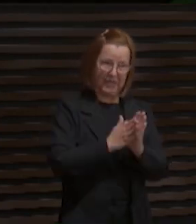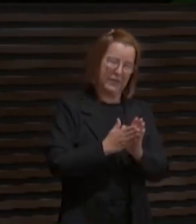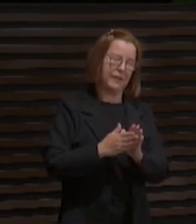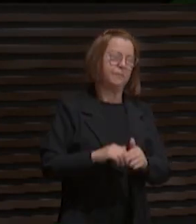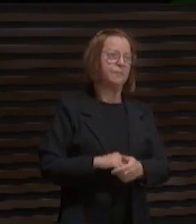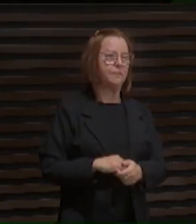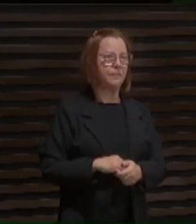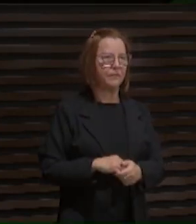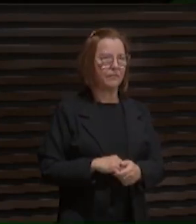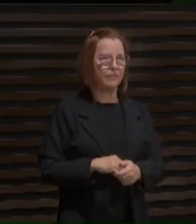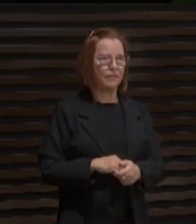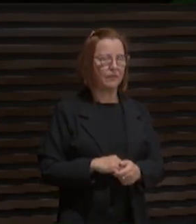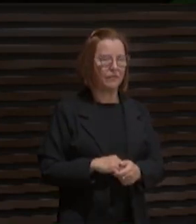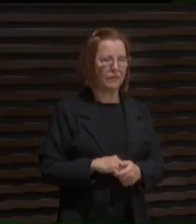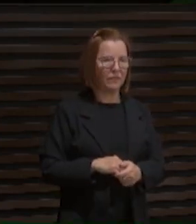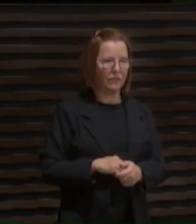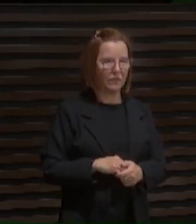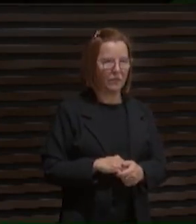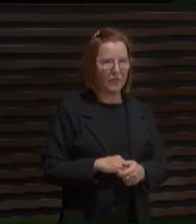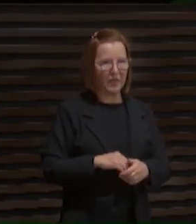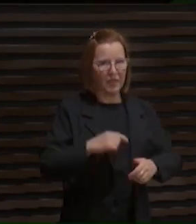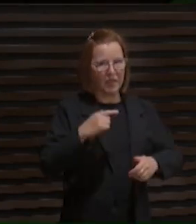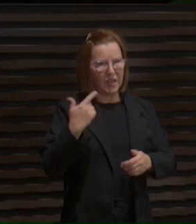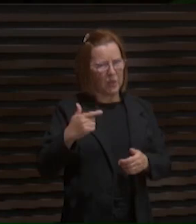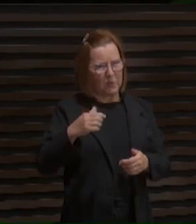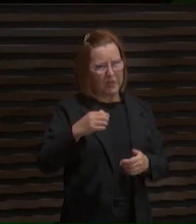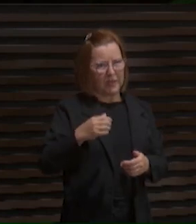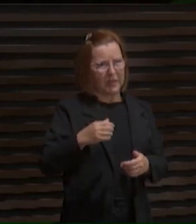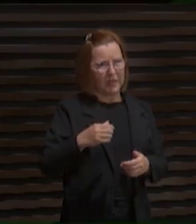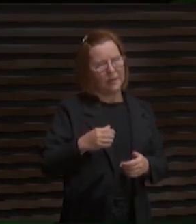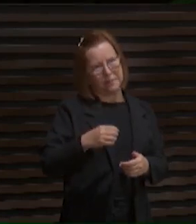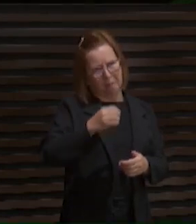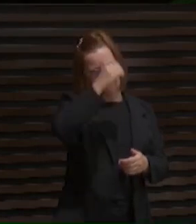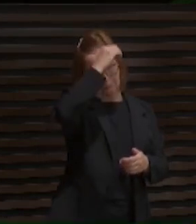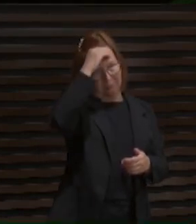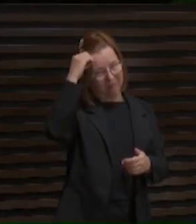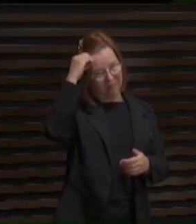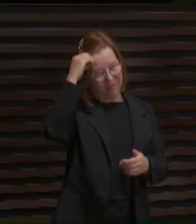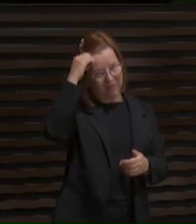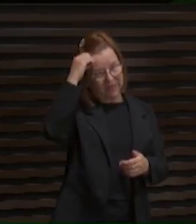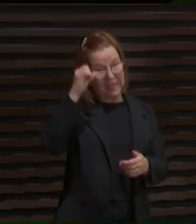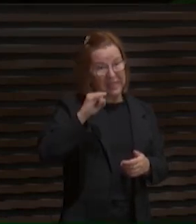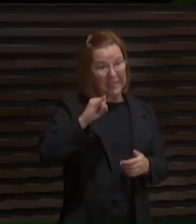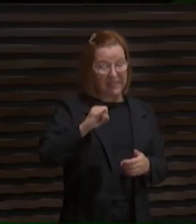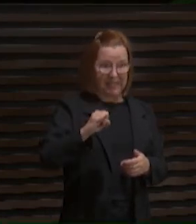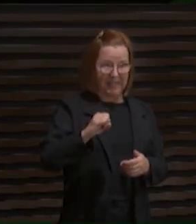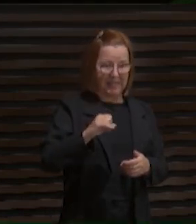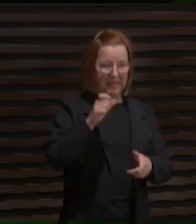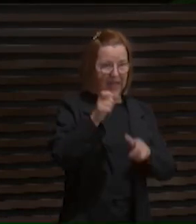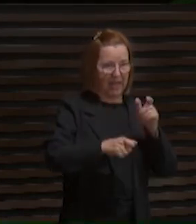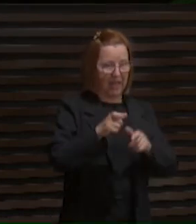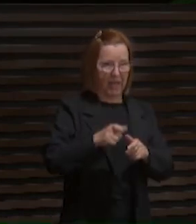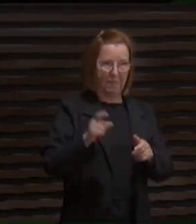Não tem área cinza, não tem neutralidade. Quem não ajunta, espalha. Imagina